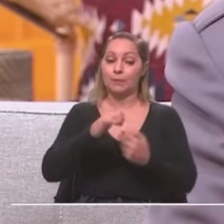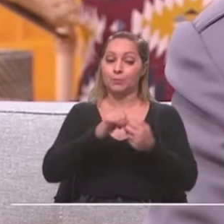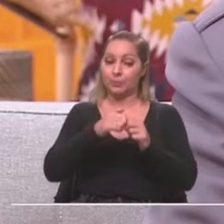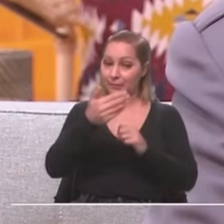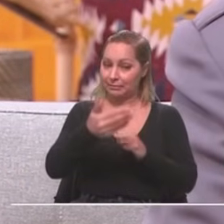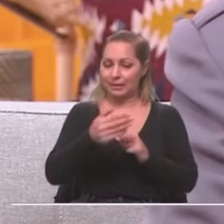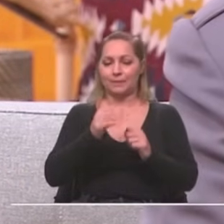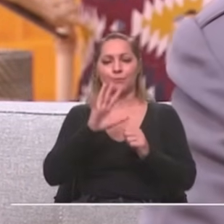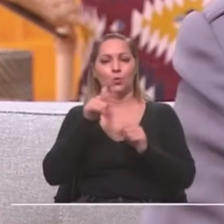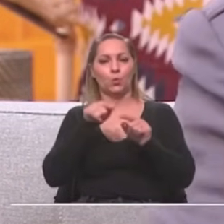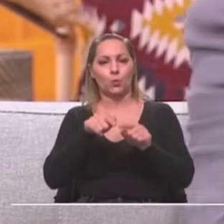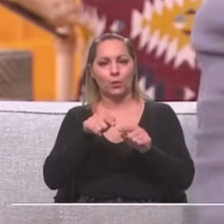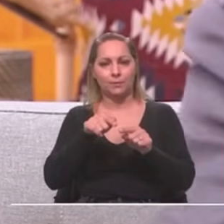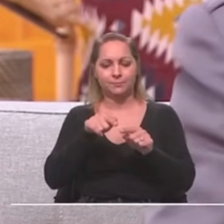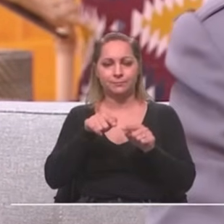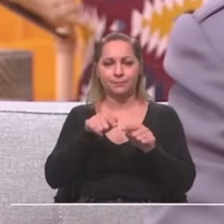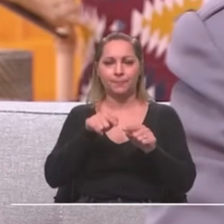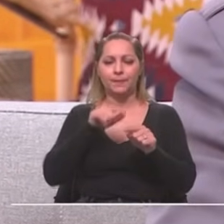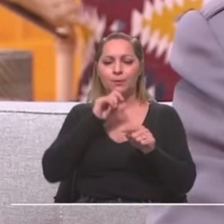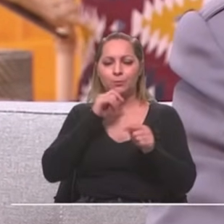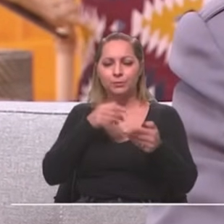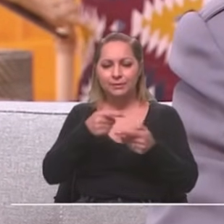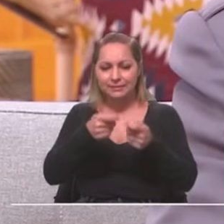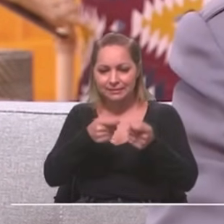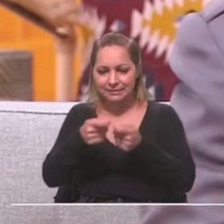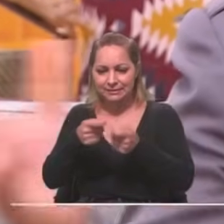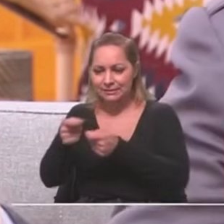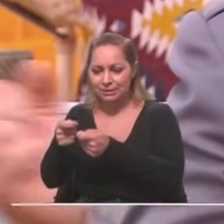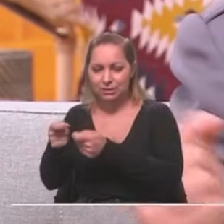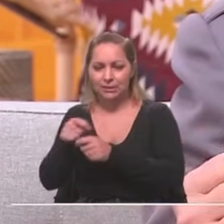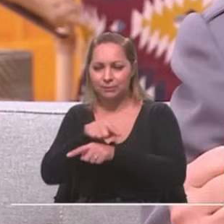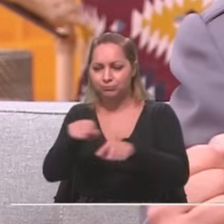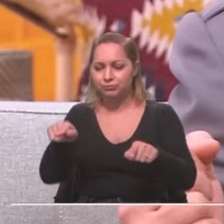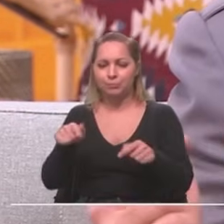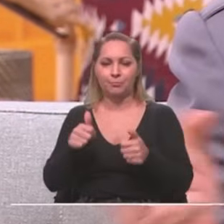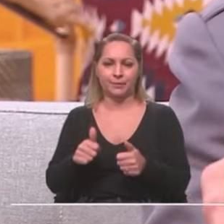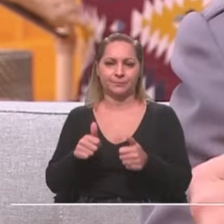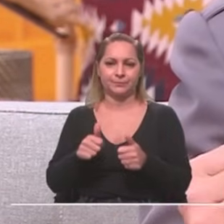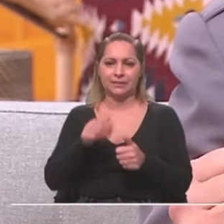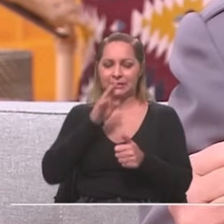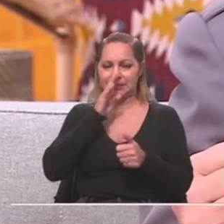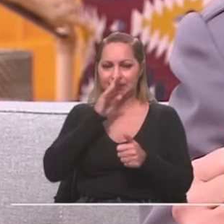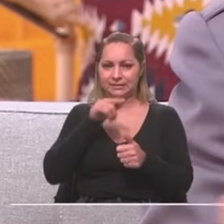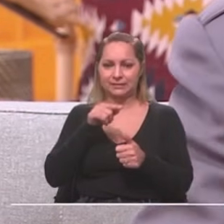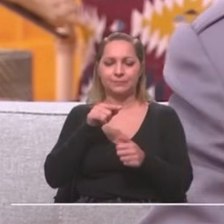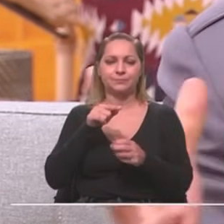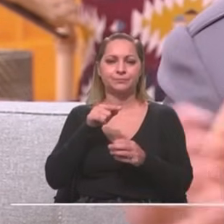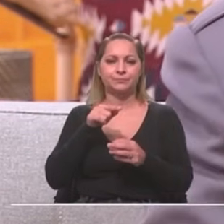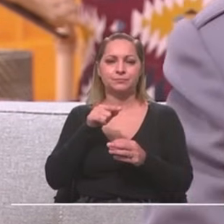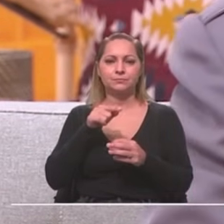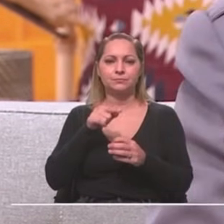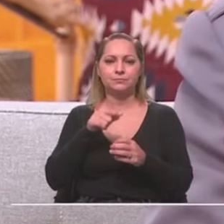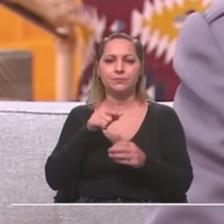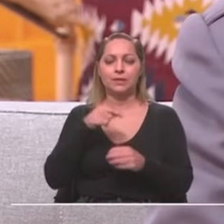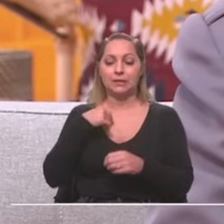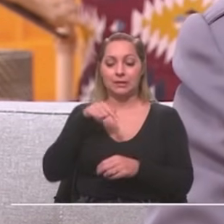ele... Para quê? Para poder extrair o melhor dele. E se não... Quando recebe uma